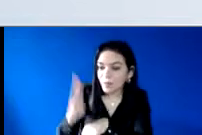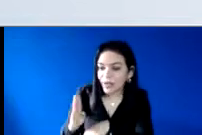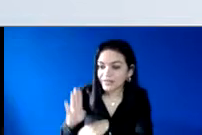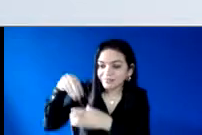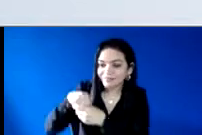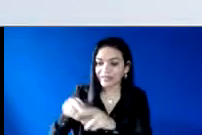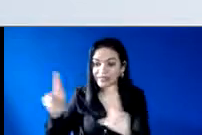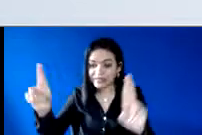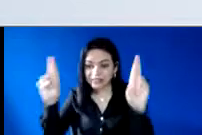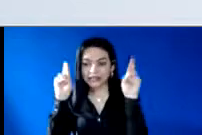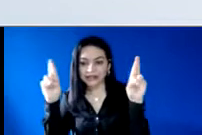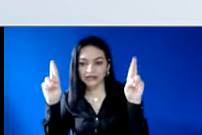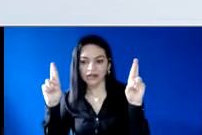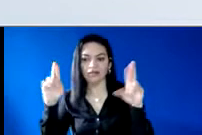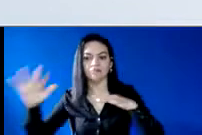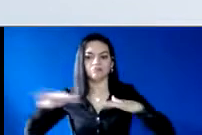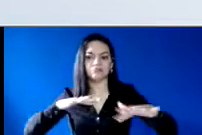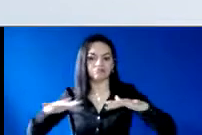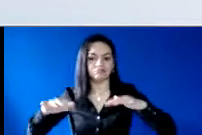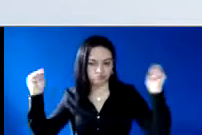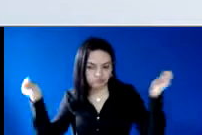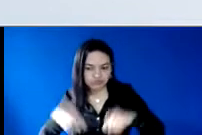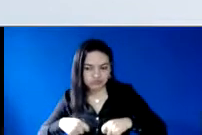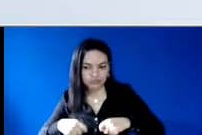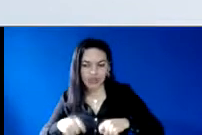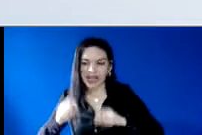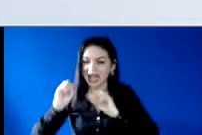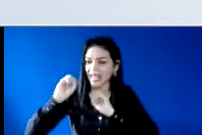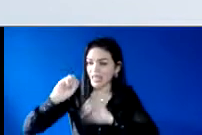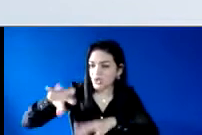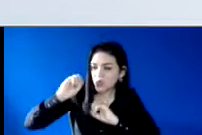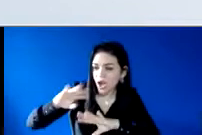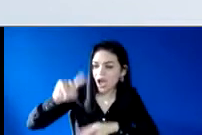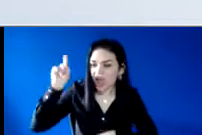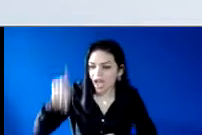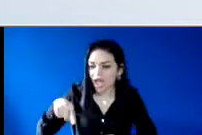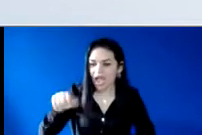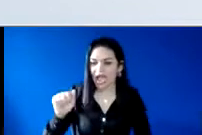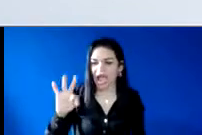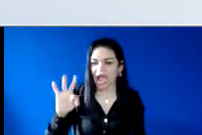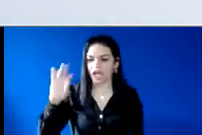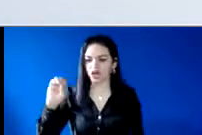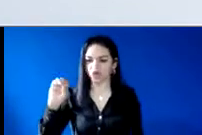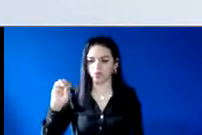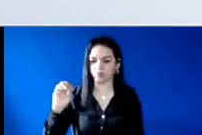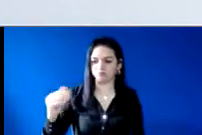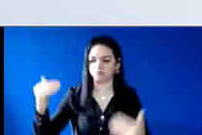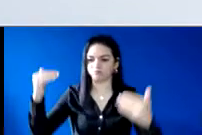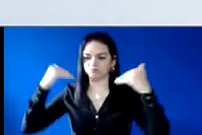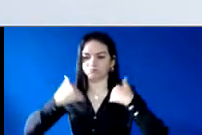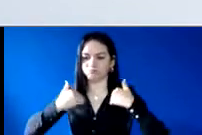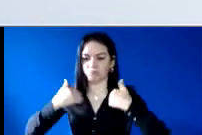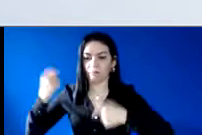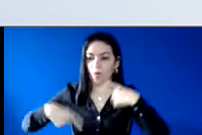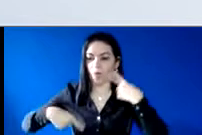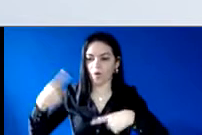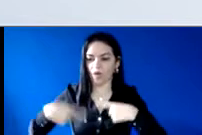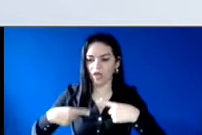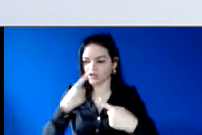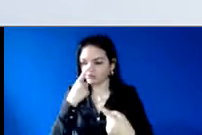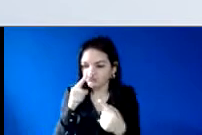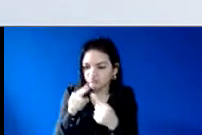viva é, em si, um ato revolucionário. A educação como um ato político e como um ato de afeto. E nós estamos aqui